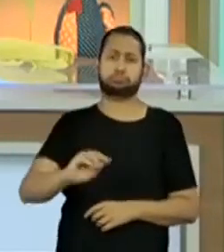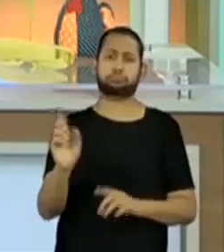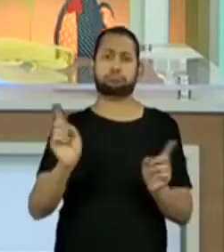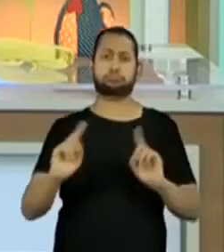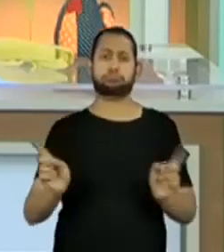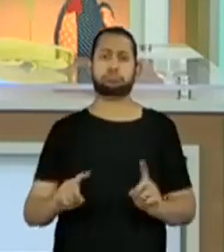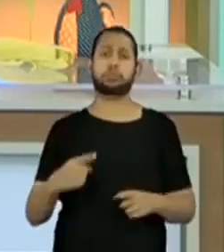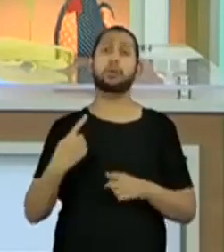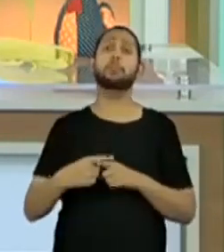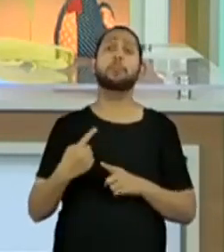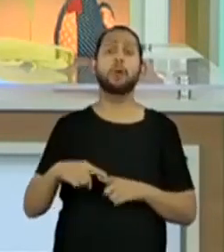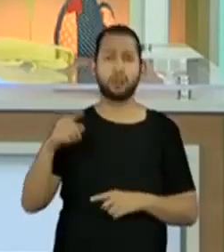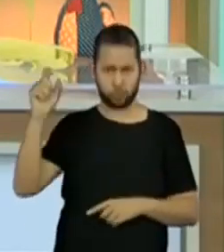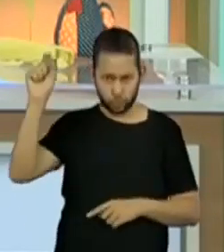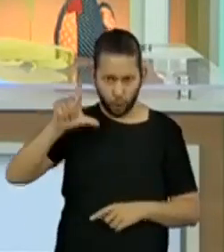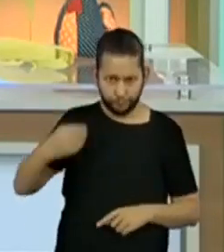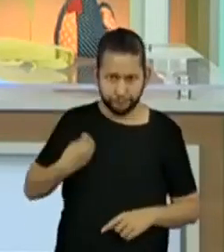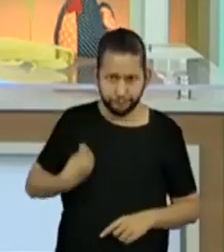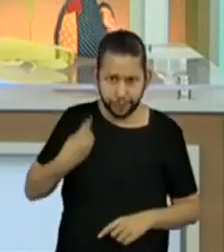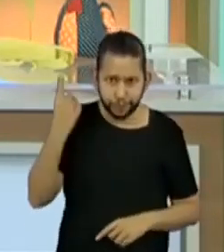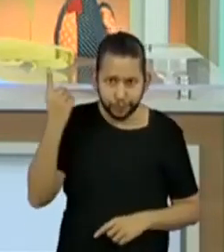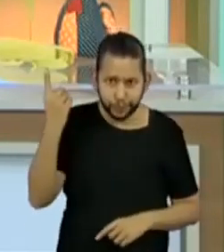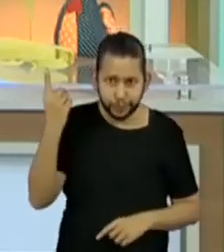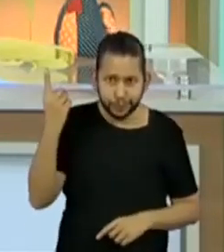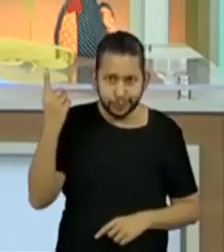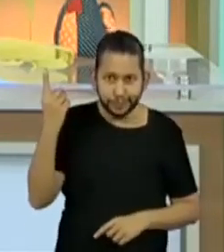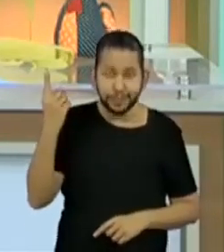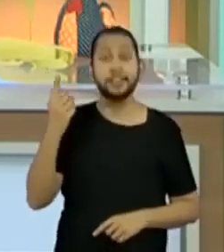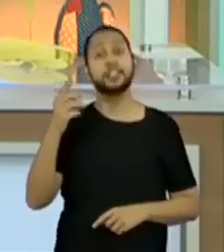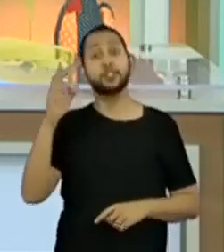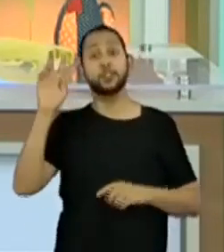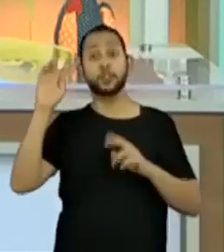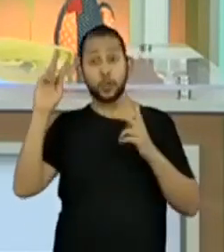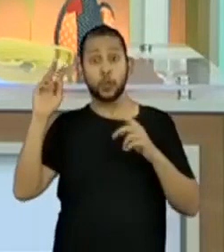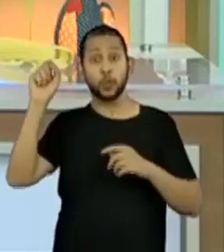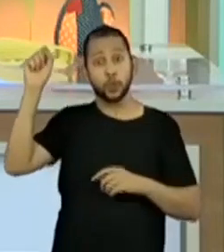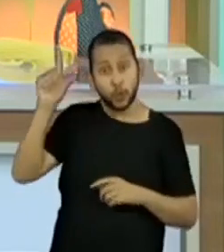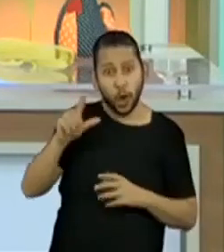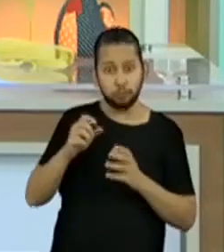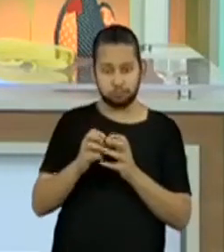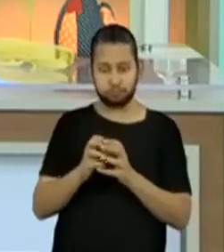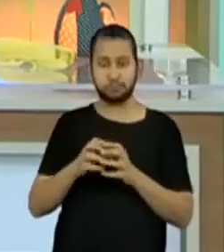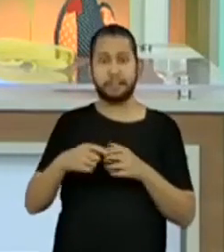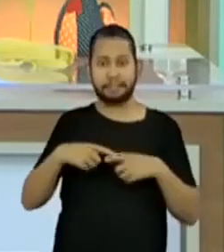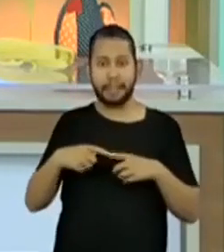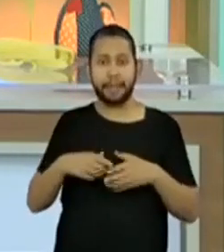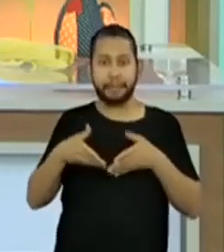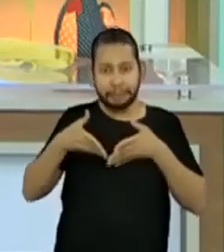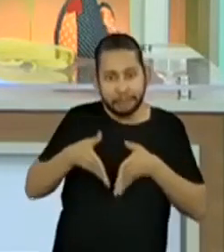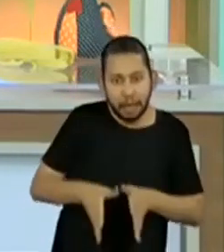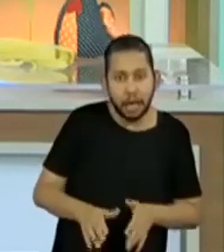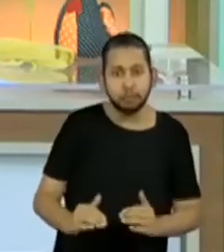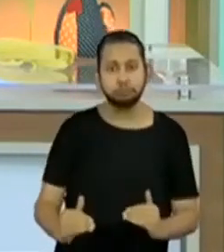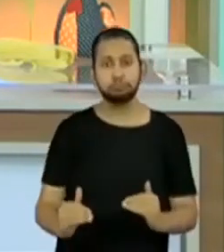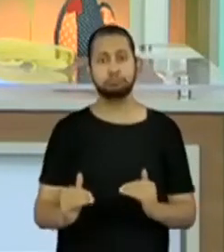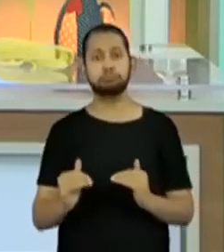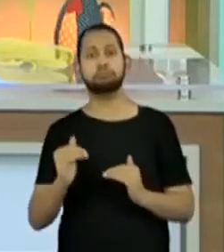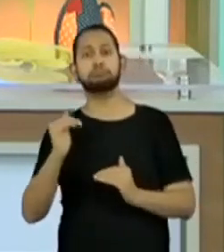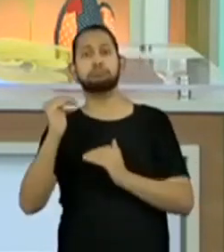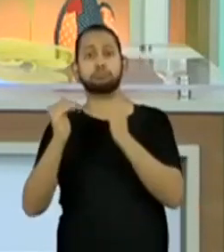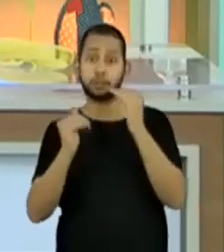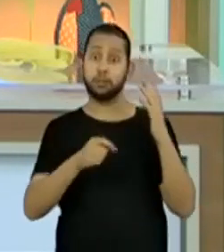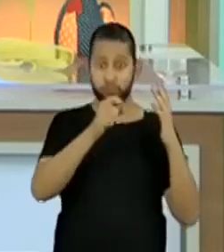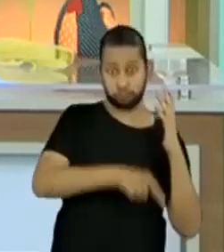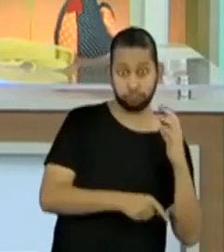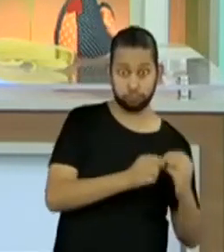o Sol não é um ser vivo, tá? Eu comentei aqui sobre o Sol porque ele é a fonte de energia para todas